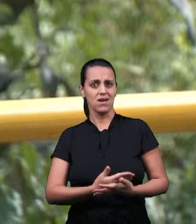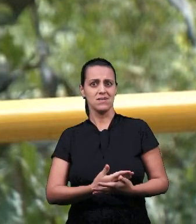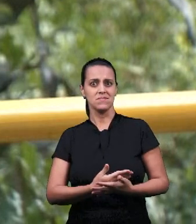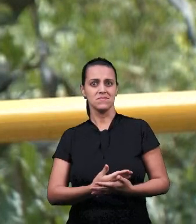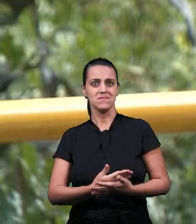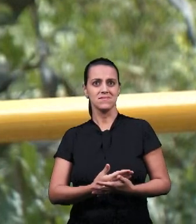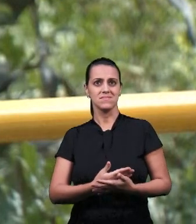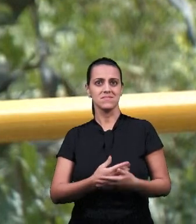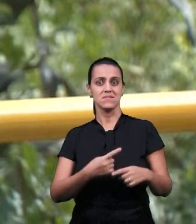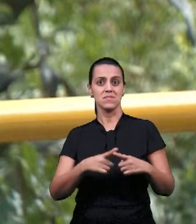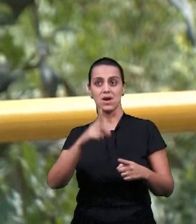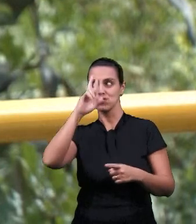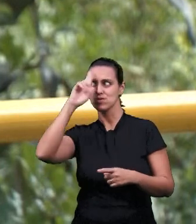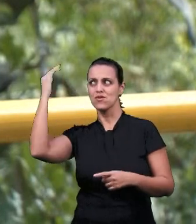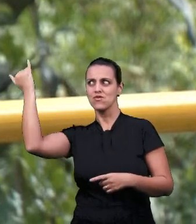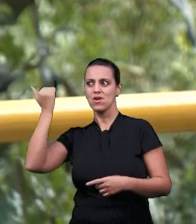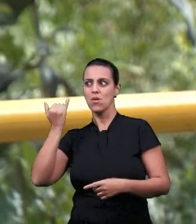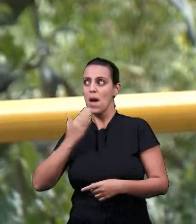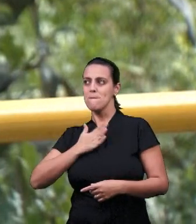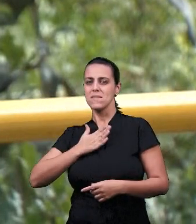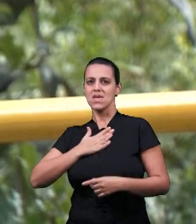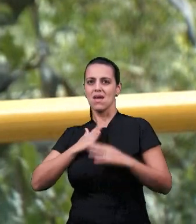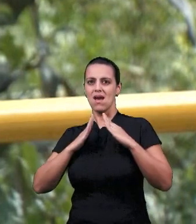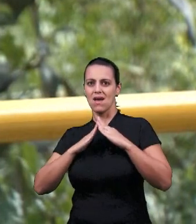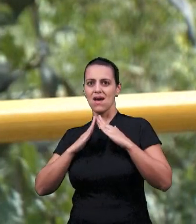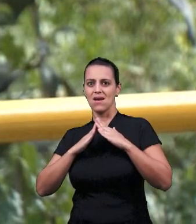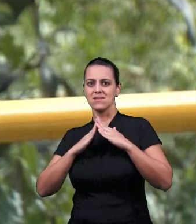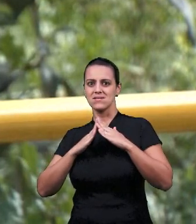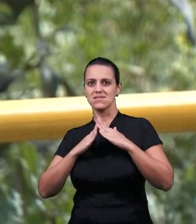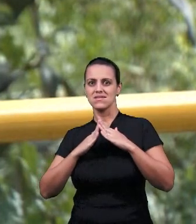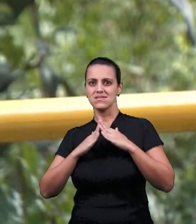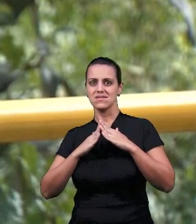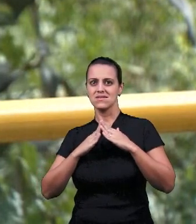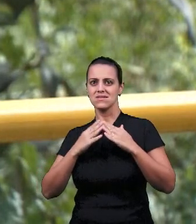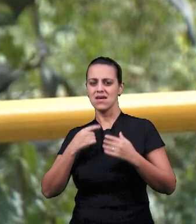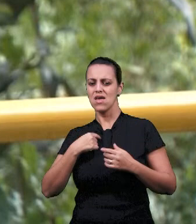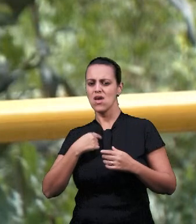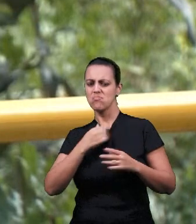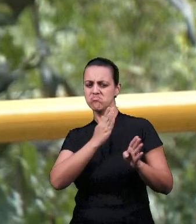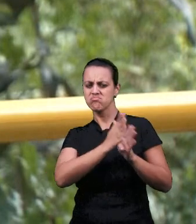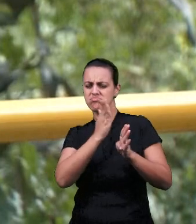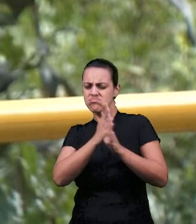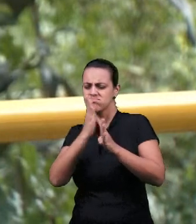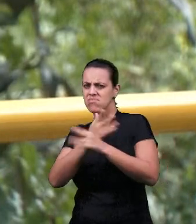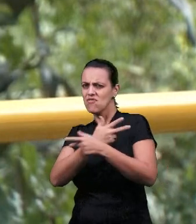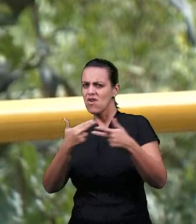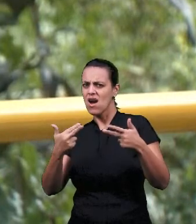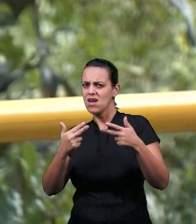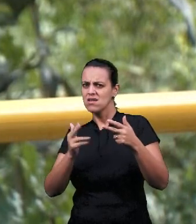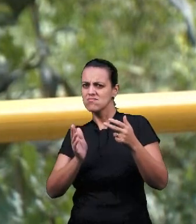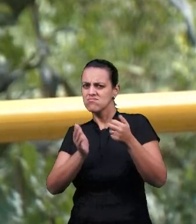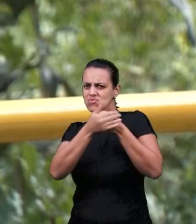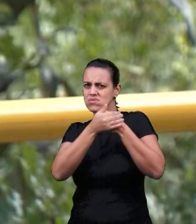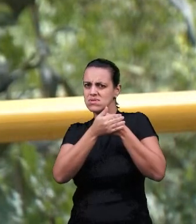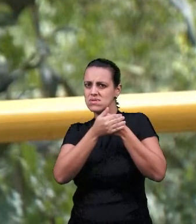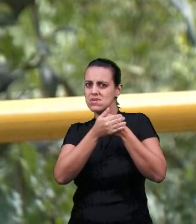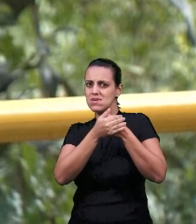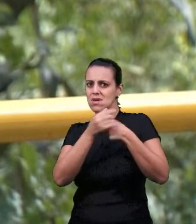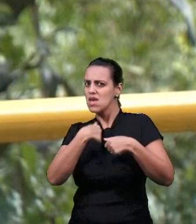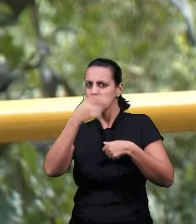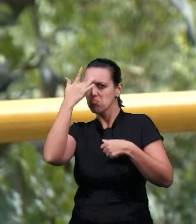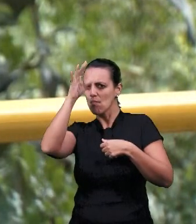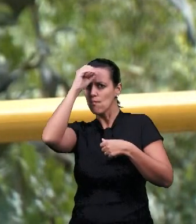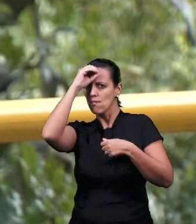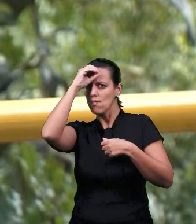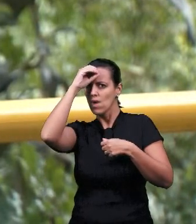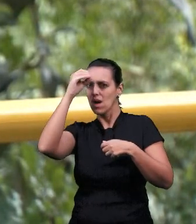minha casa eu ia encontrar muitas coisas que estavam ocultas, que eu não sabia. E quando foi ver os